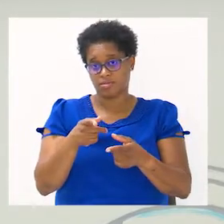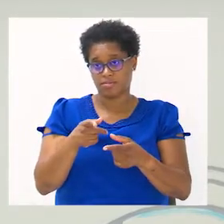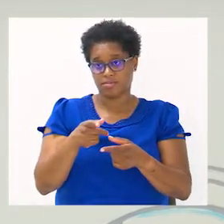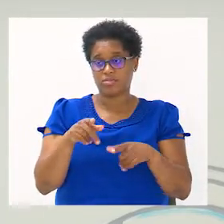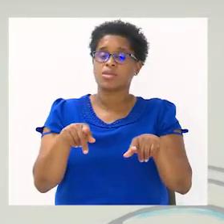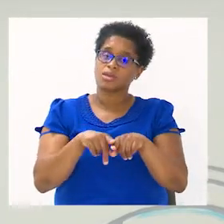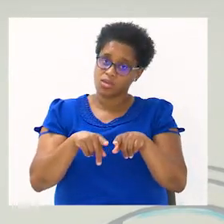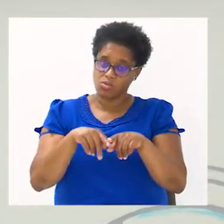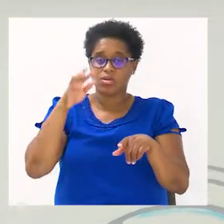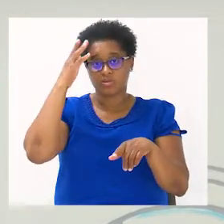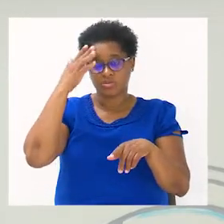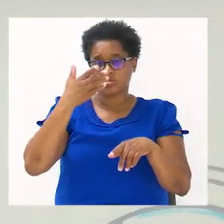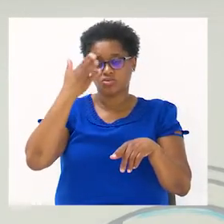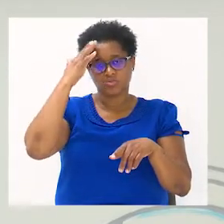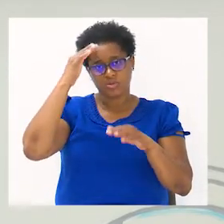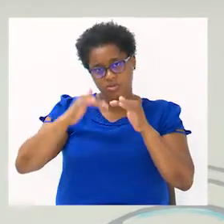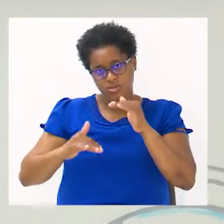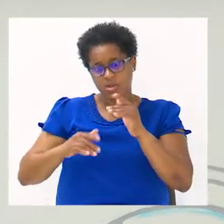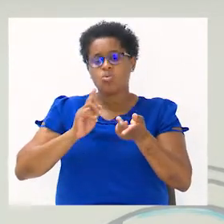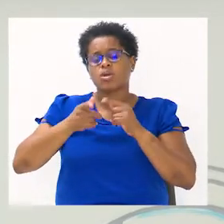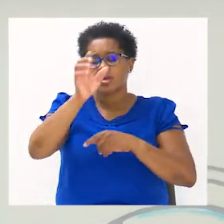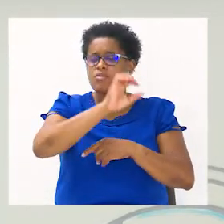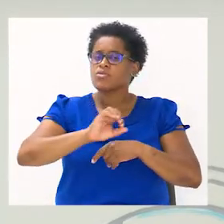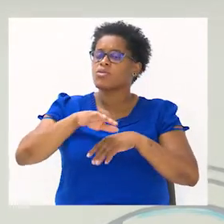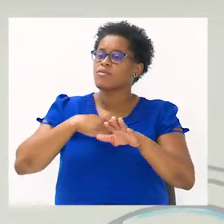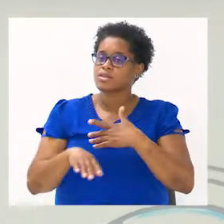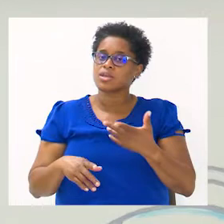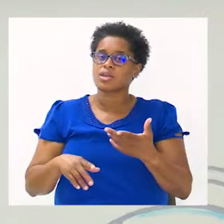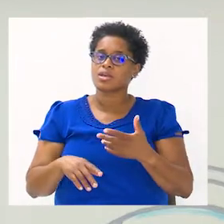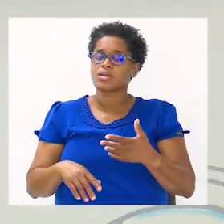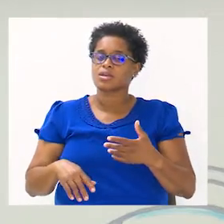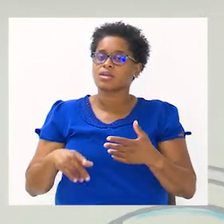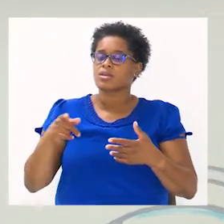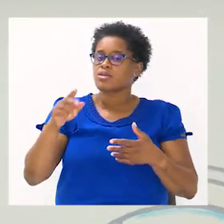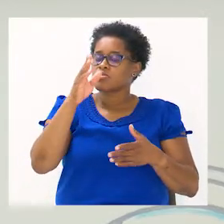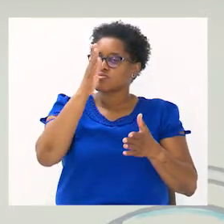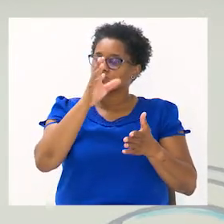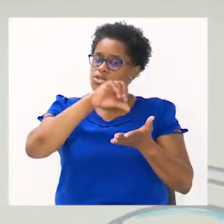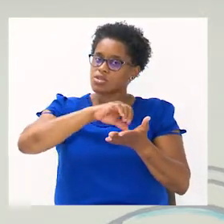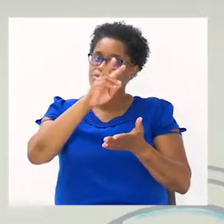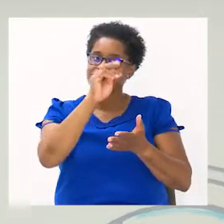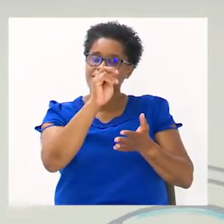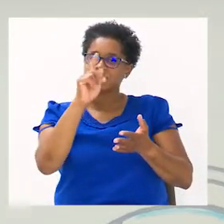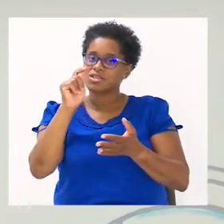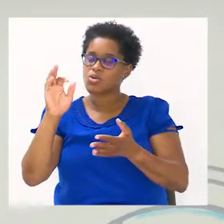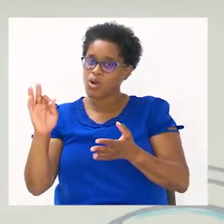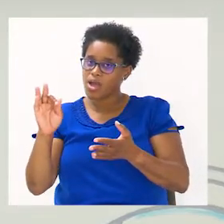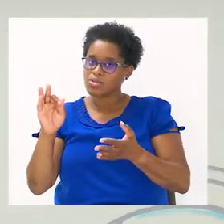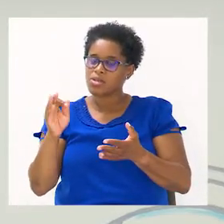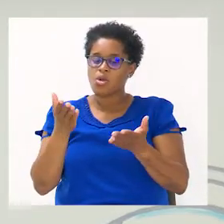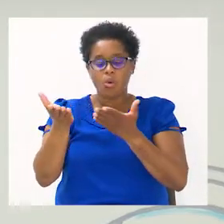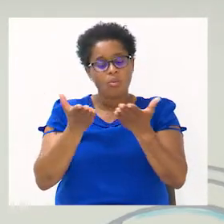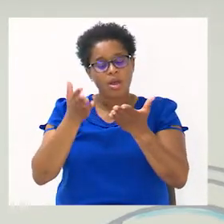ter aqui o mesmo denominador. O que é que foram fazer? O MMC entre 3 e 4, não é? E